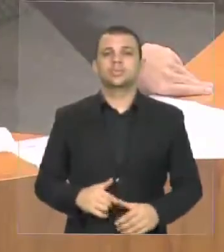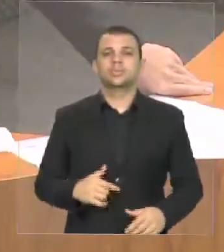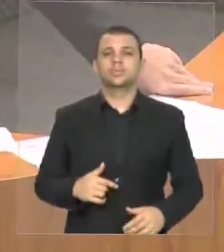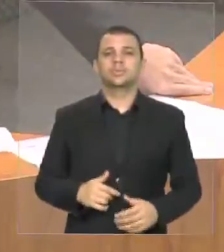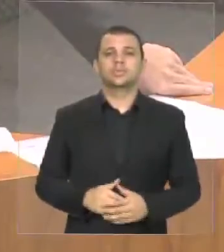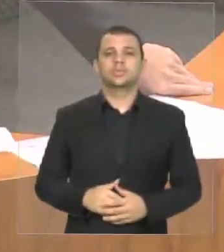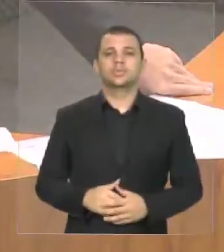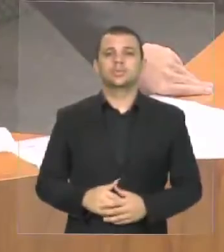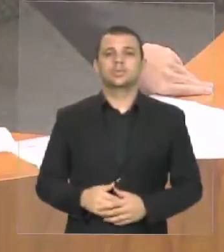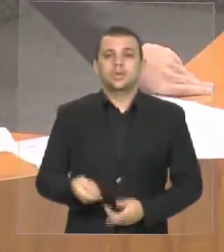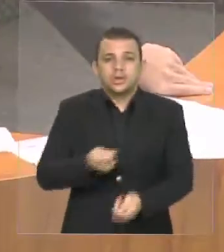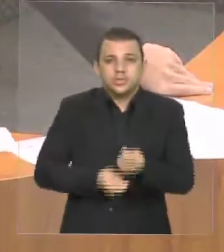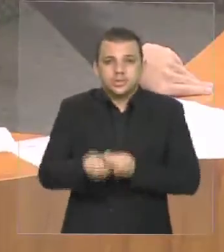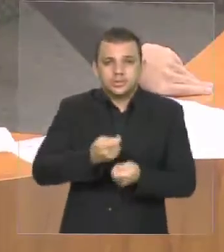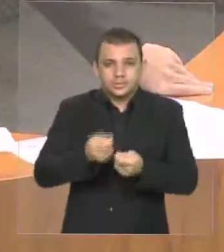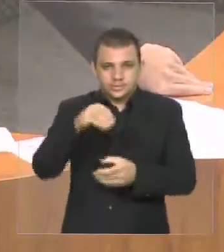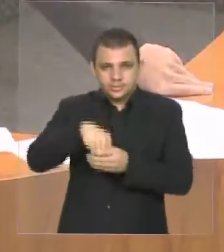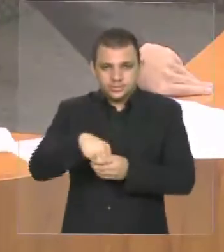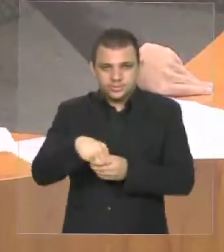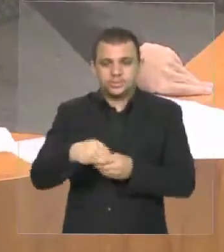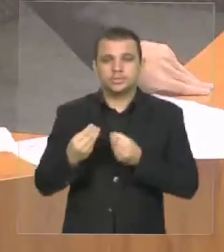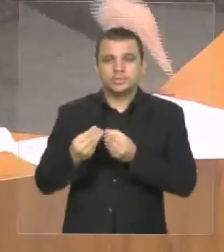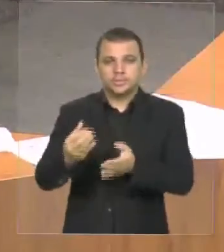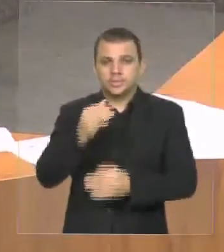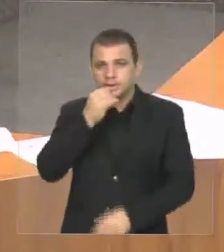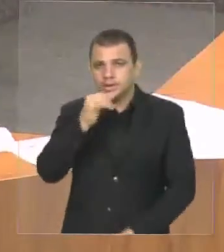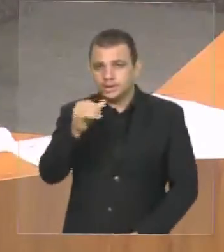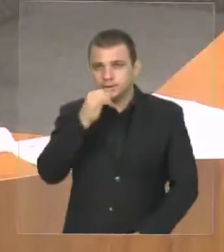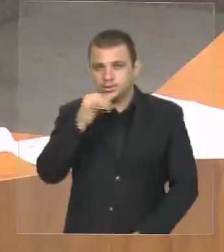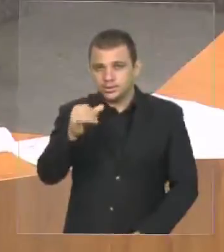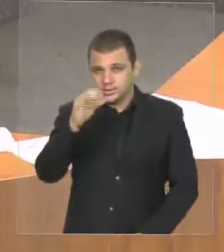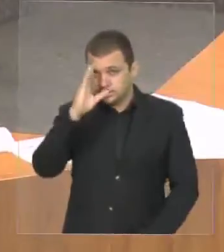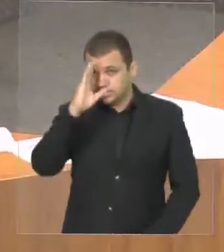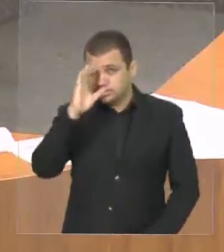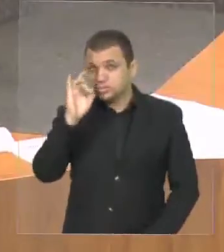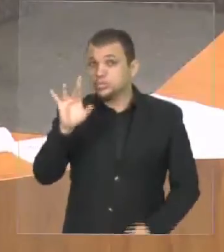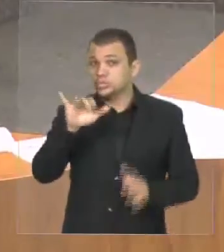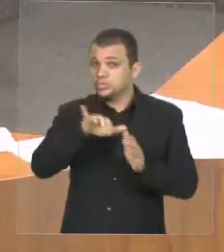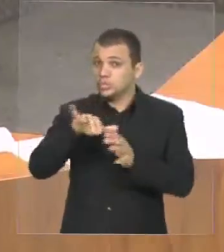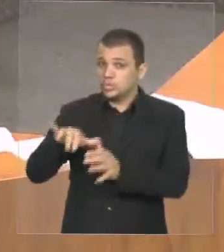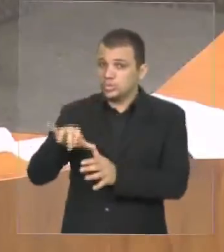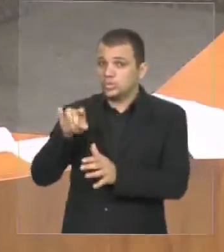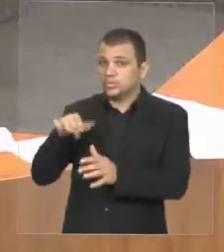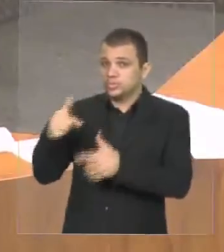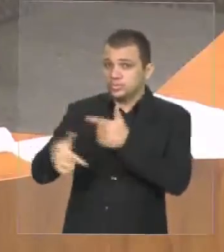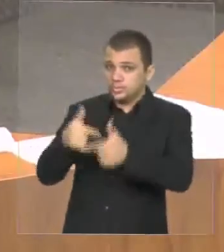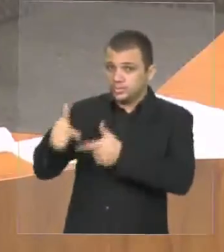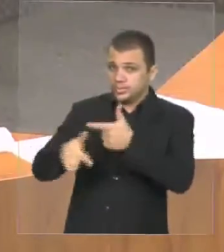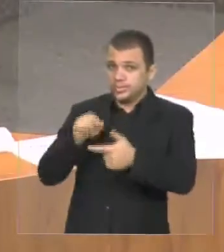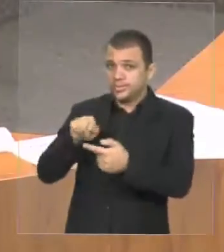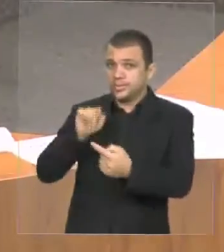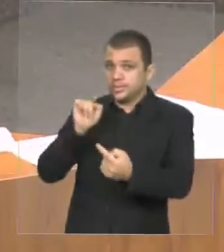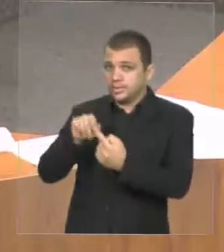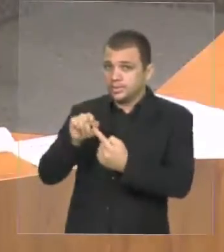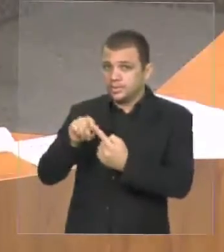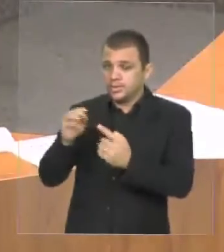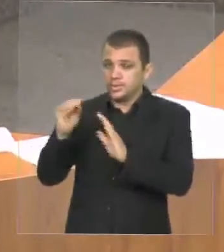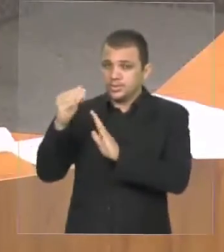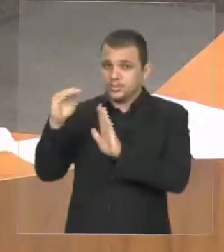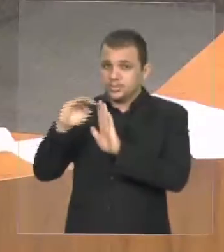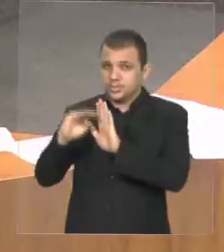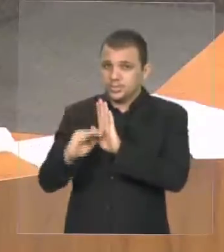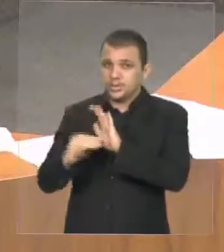de fornecimento de energia elétrica, exceto para as operações a que se refere